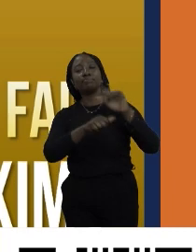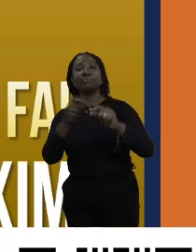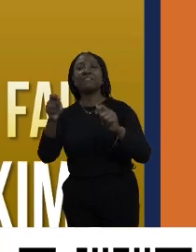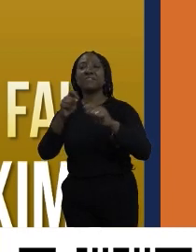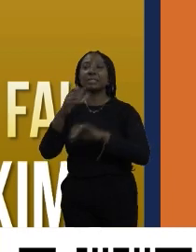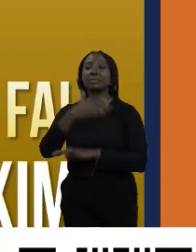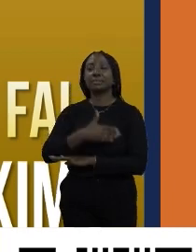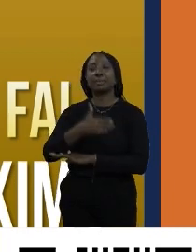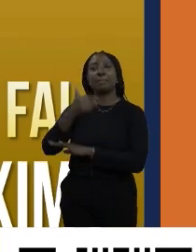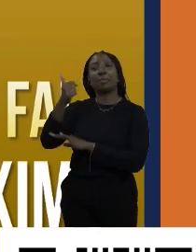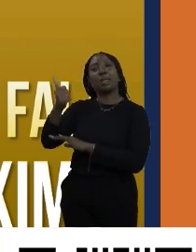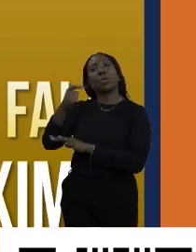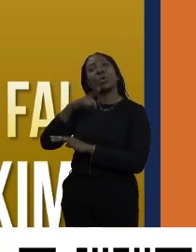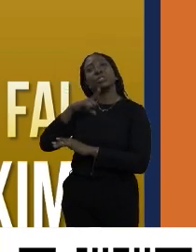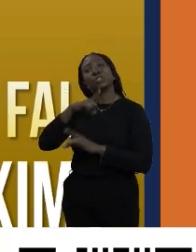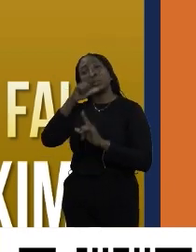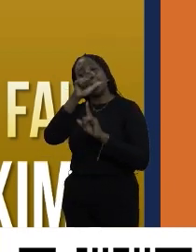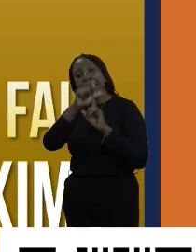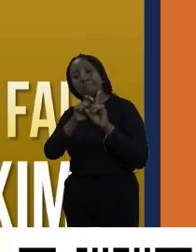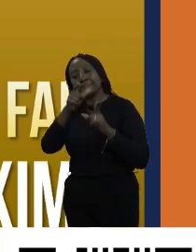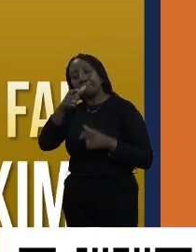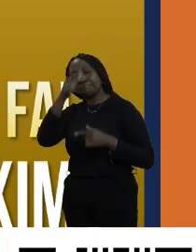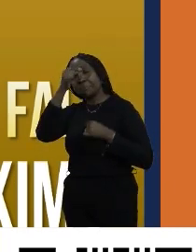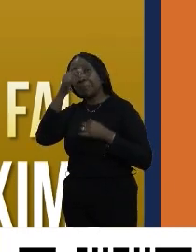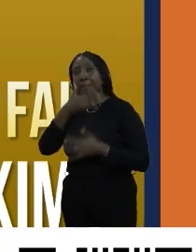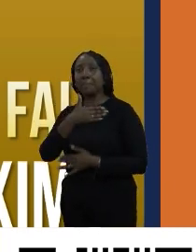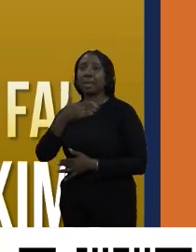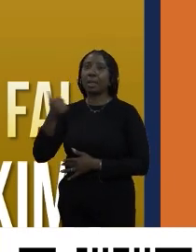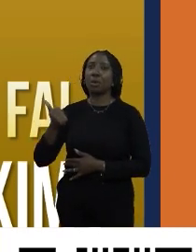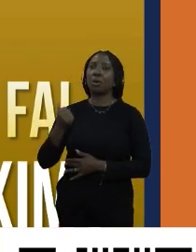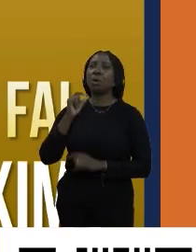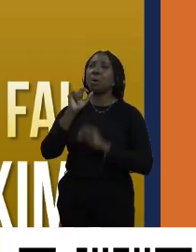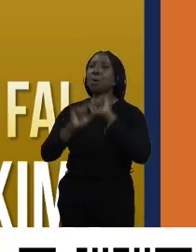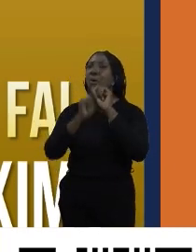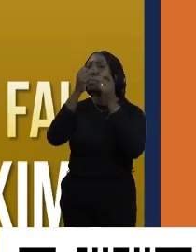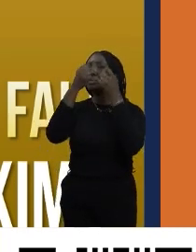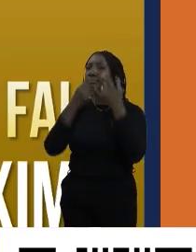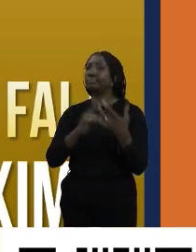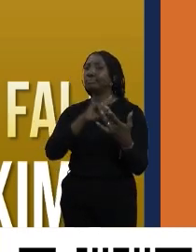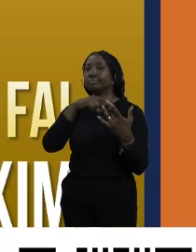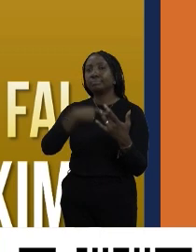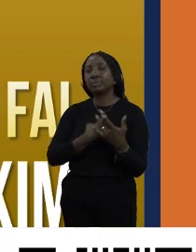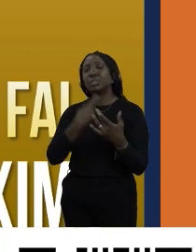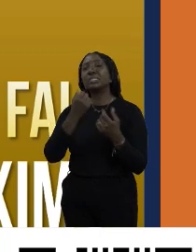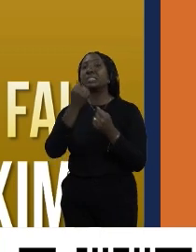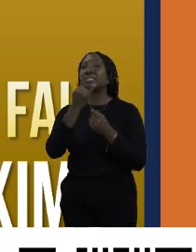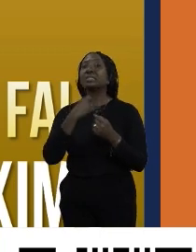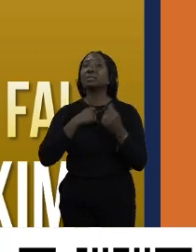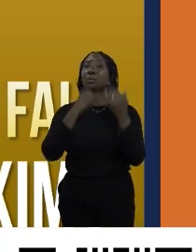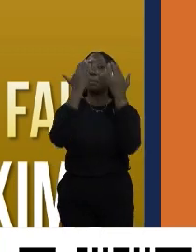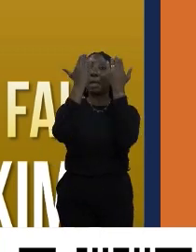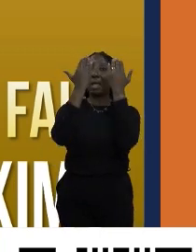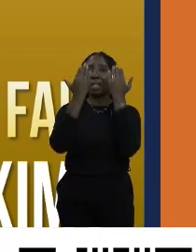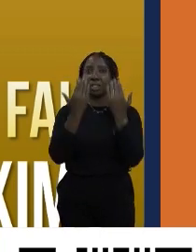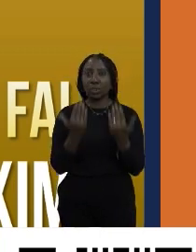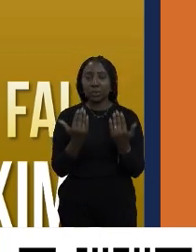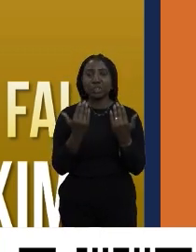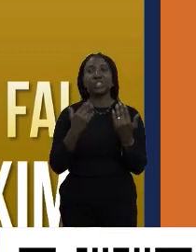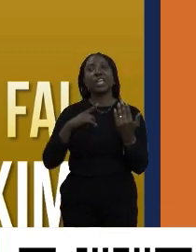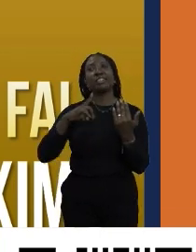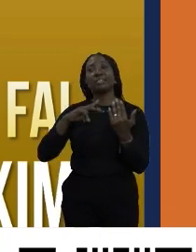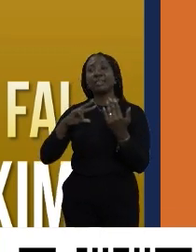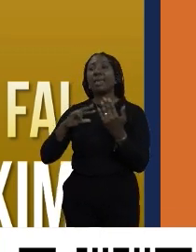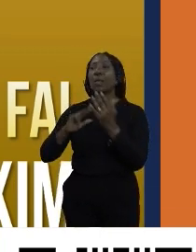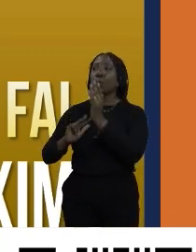pouquinho melhor, de ter uma performance melhor. Isso, quem fala para a gente, se a gente fizesse uma analogia lá ao salto em altura, que tem